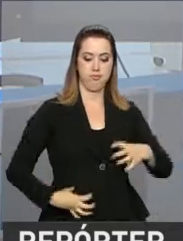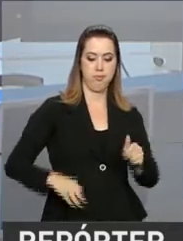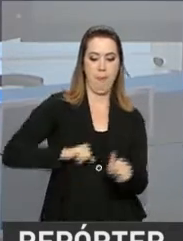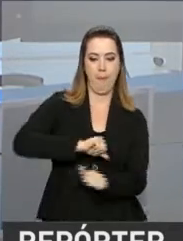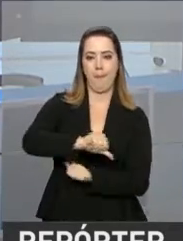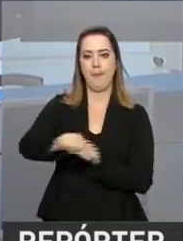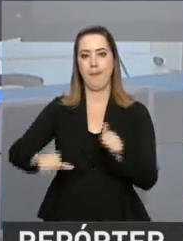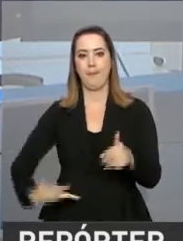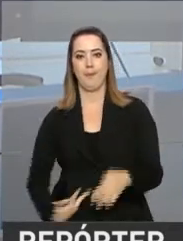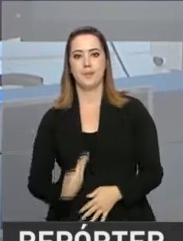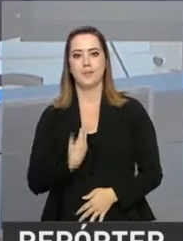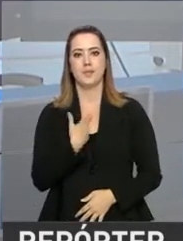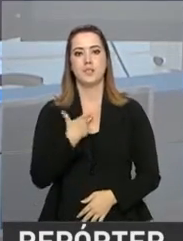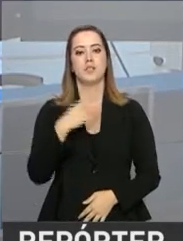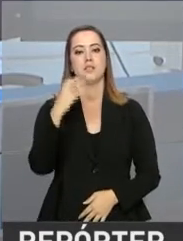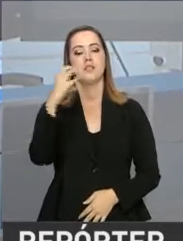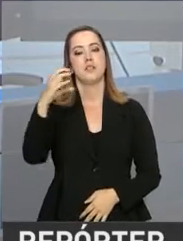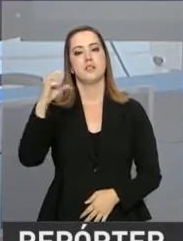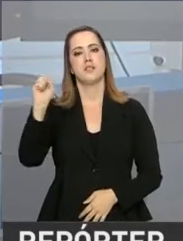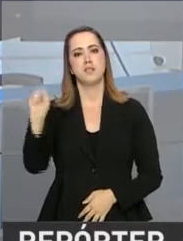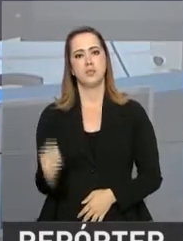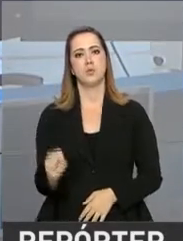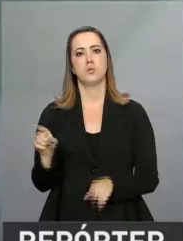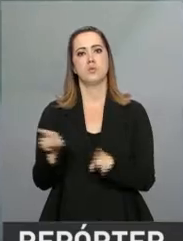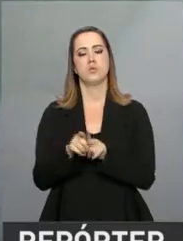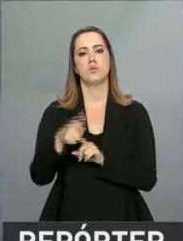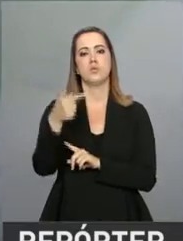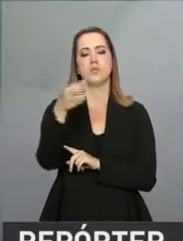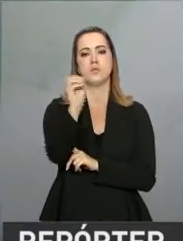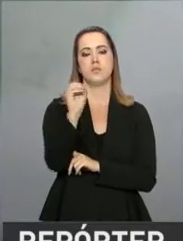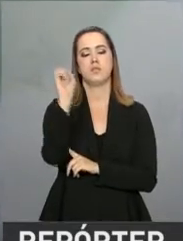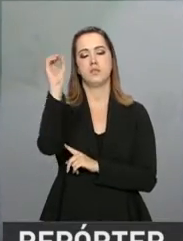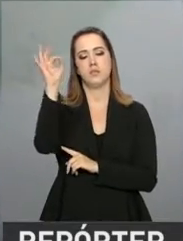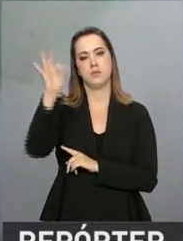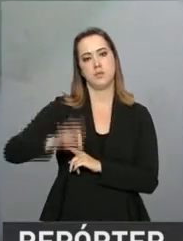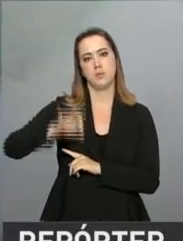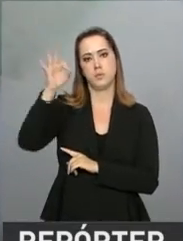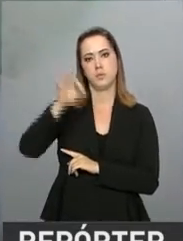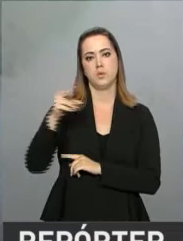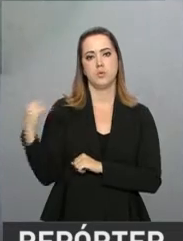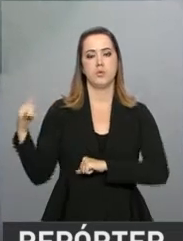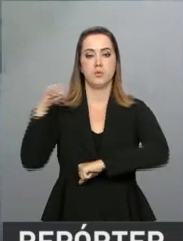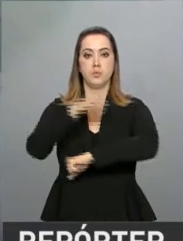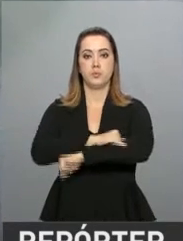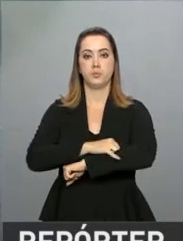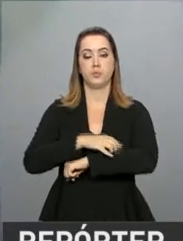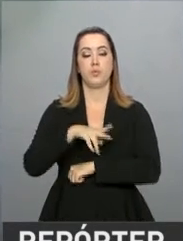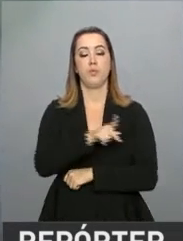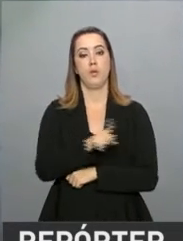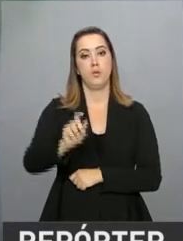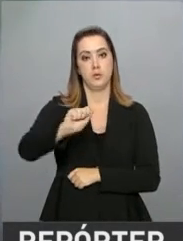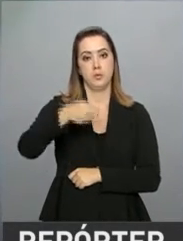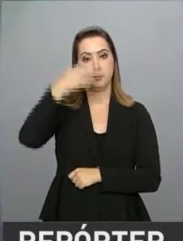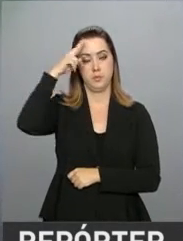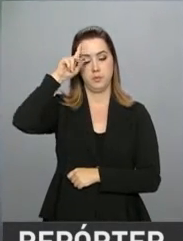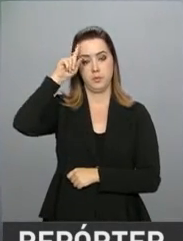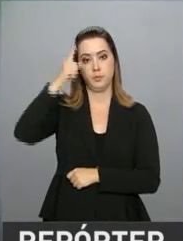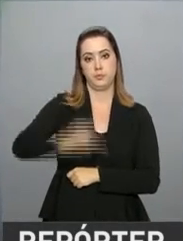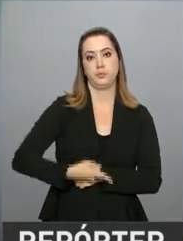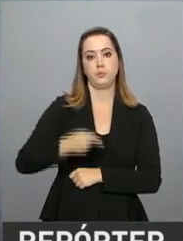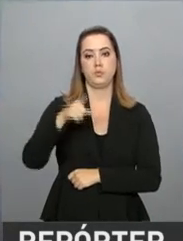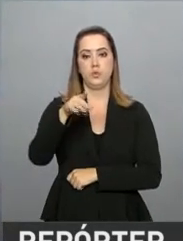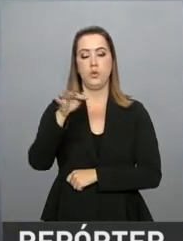centro-sul do brasil concentrou 70% dos vôos após determinação do presidente michel temer a fab passou a manter aviões à disposição